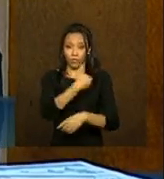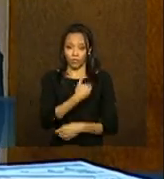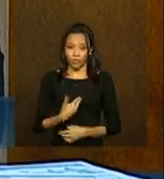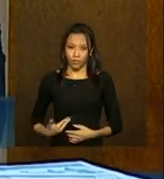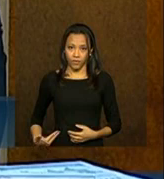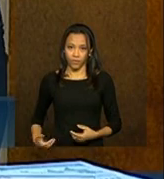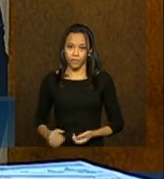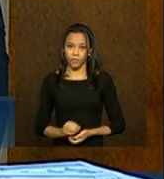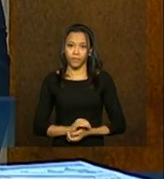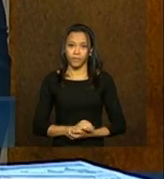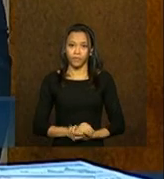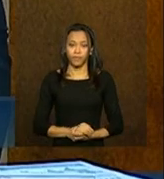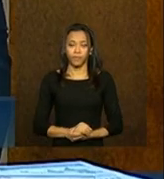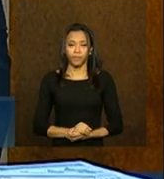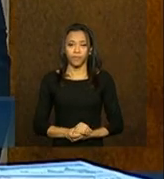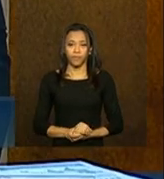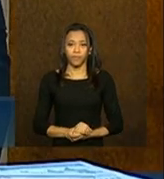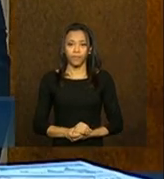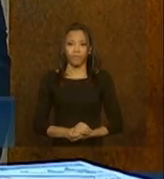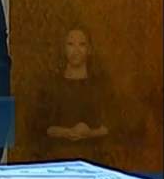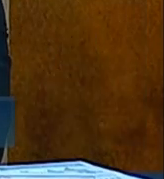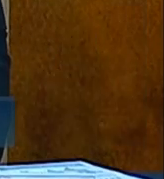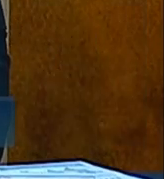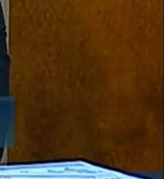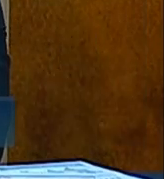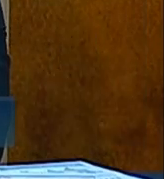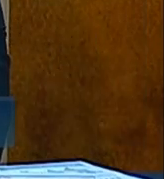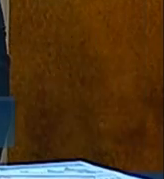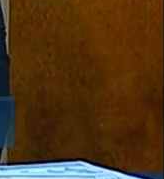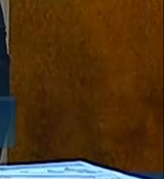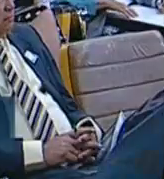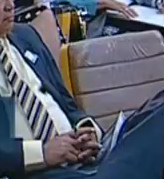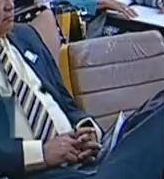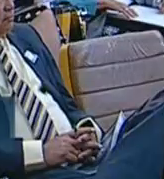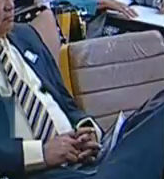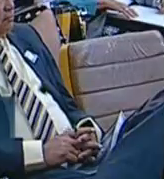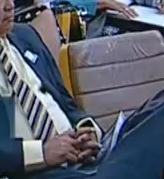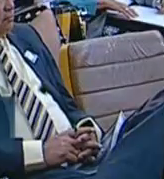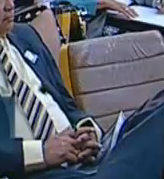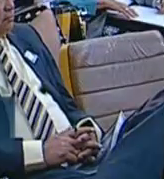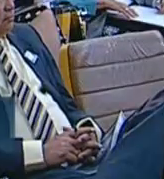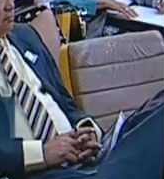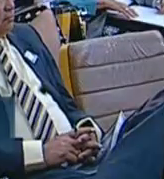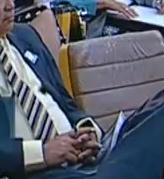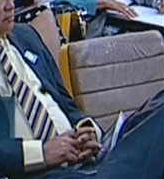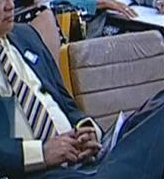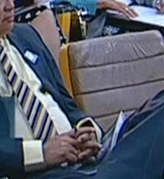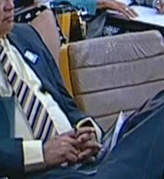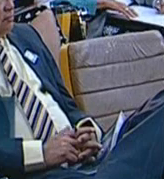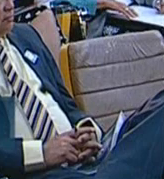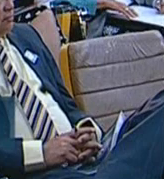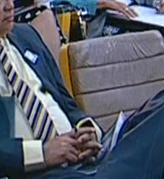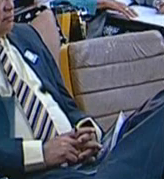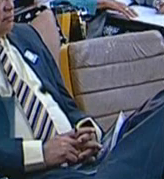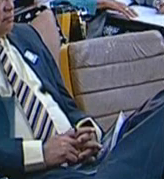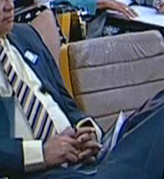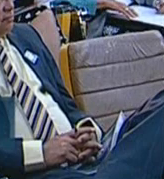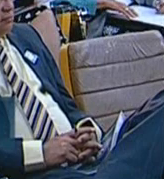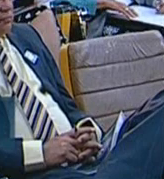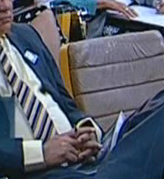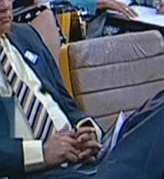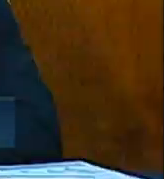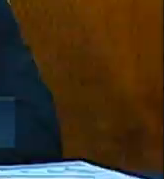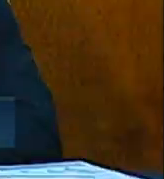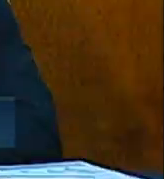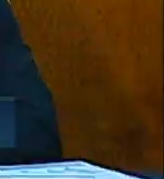dados concretos. Eu acho que do ponto de vista, desse ponto de vista, o fórum interconselhos escolheu muito bem a as